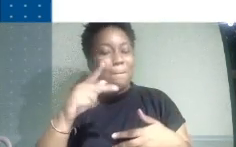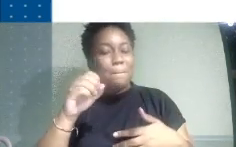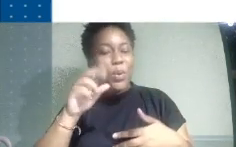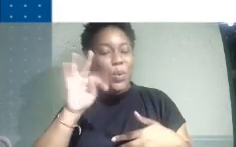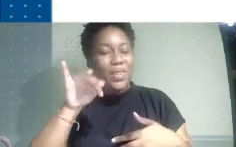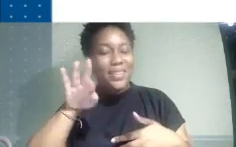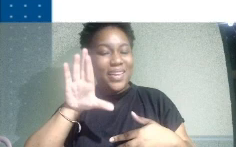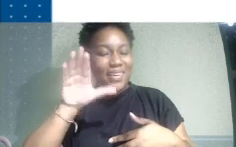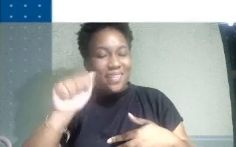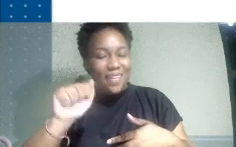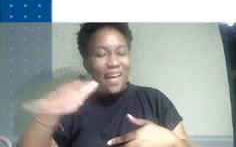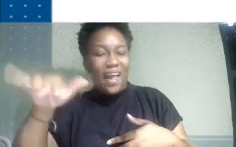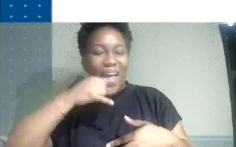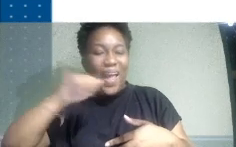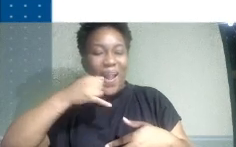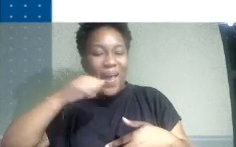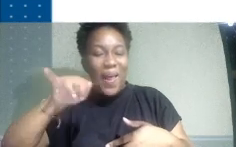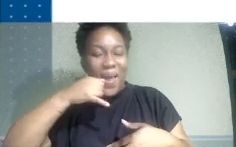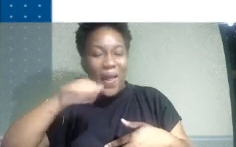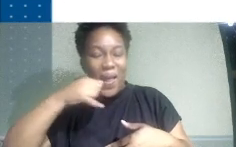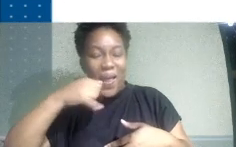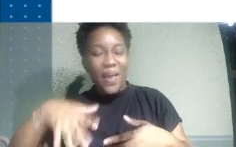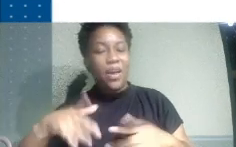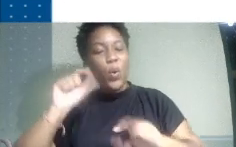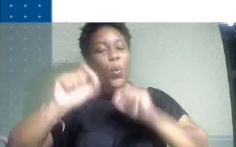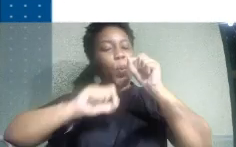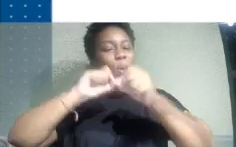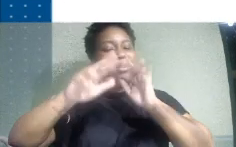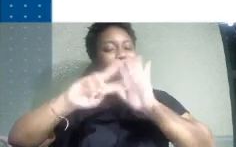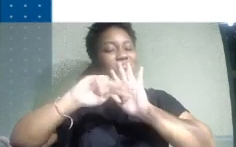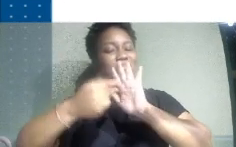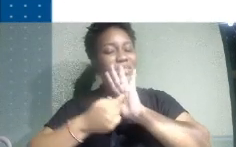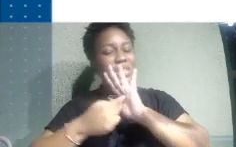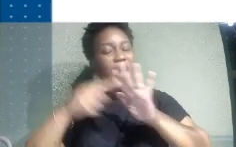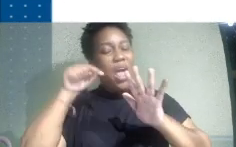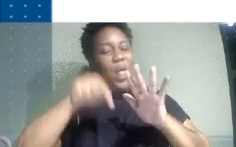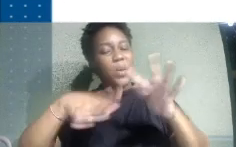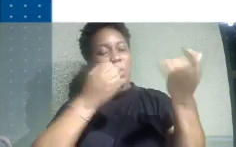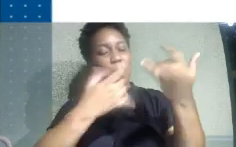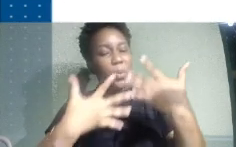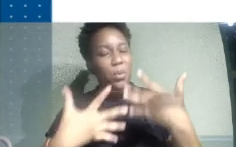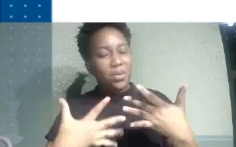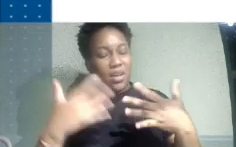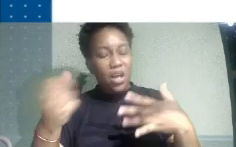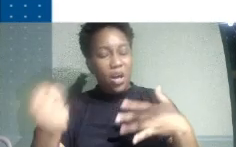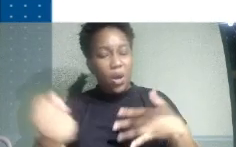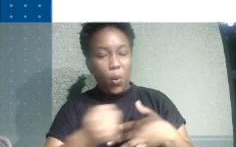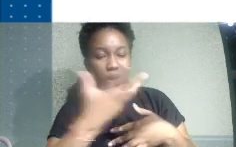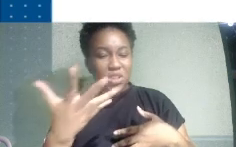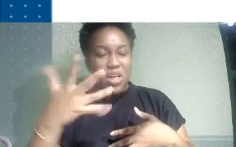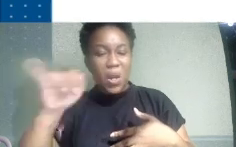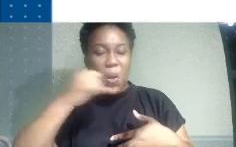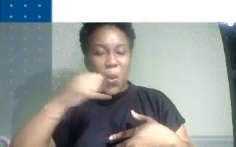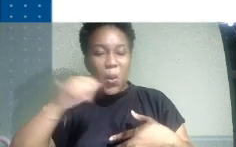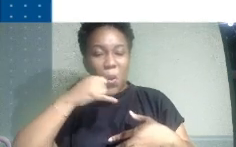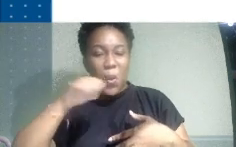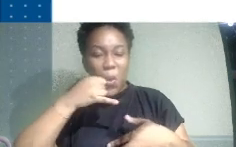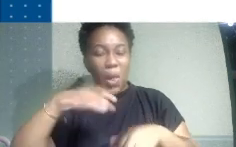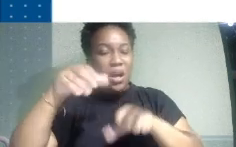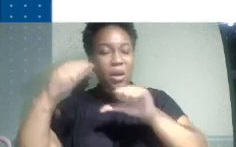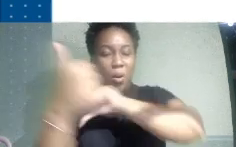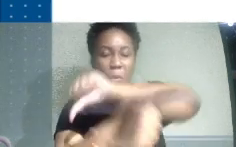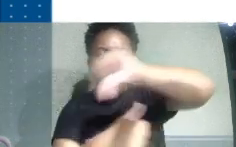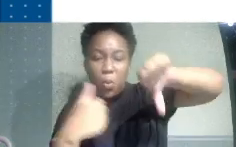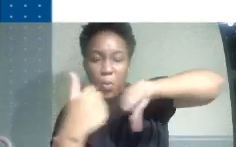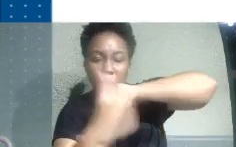muito essencial para a nossa disciplina. A potência elétrica, ela pode ser definida como a quantidade de energia elétrica que foi transformada